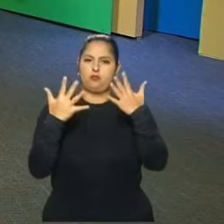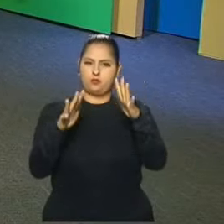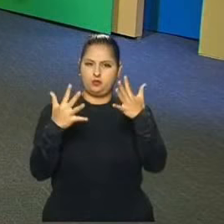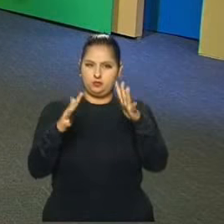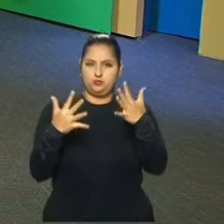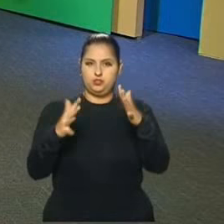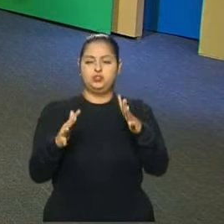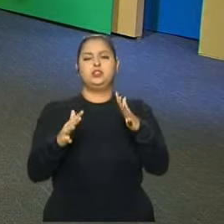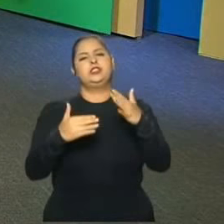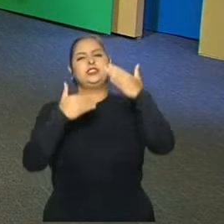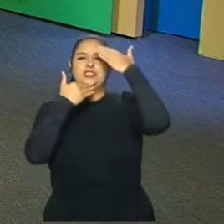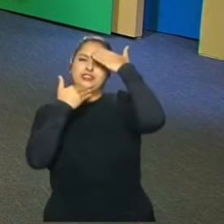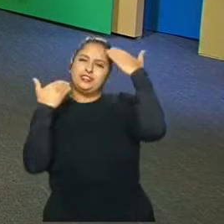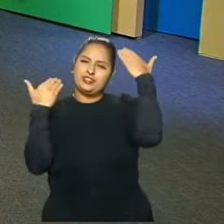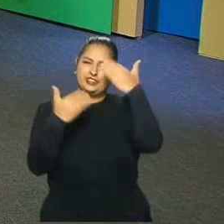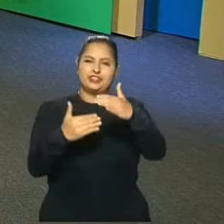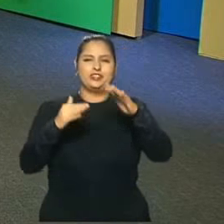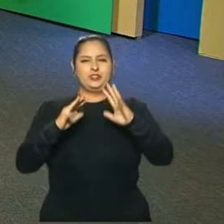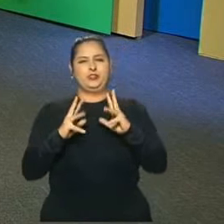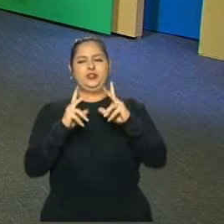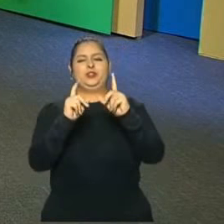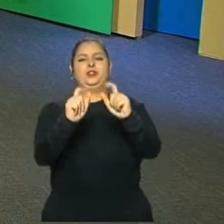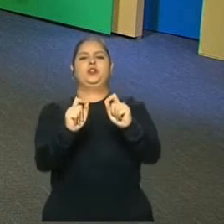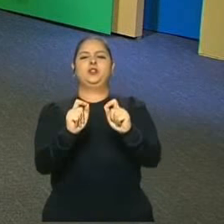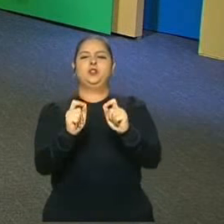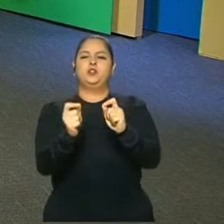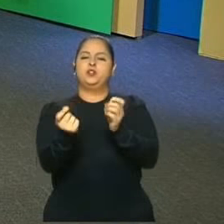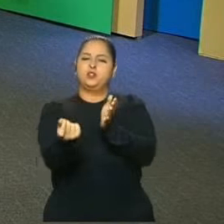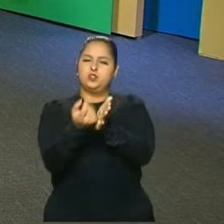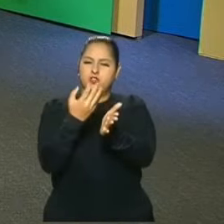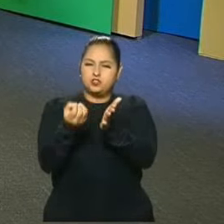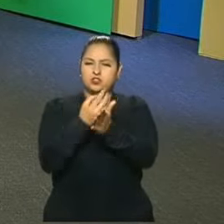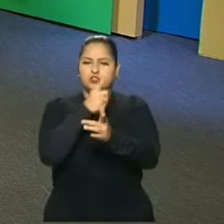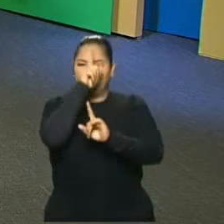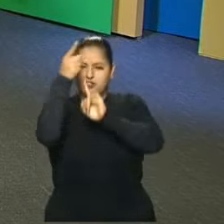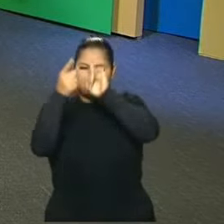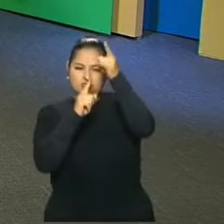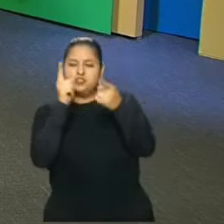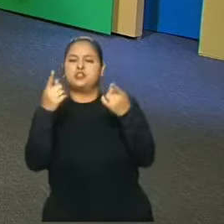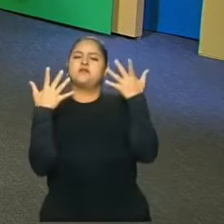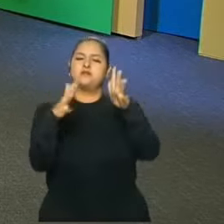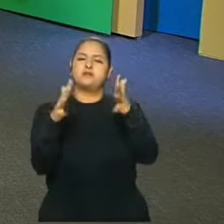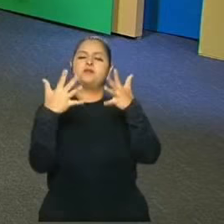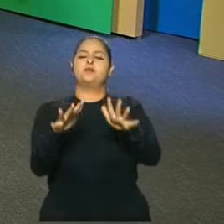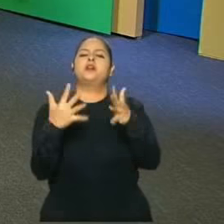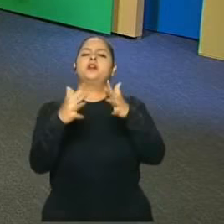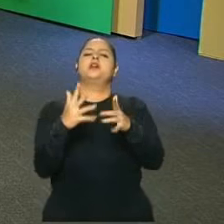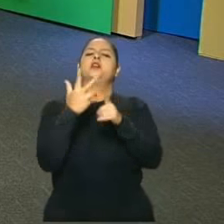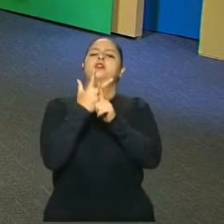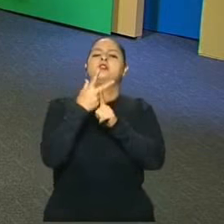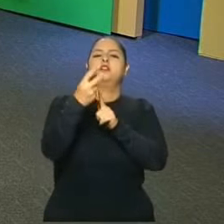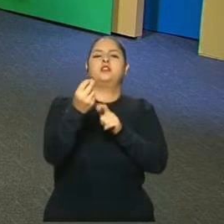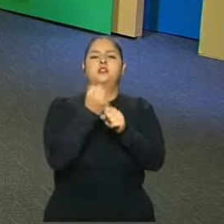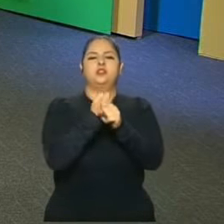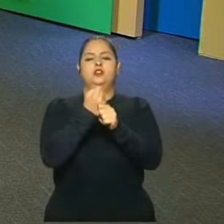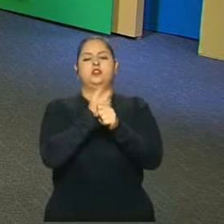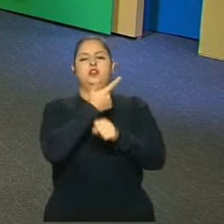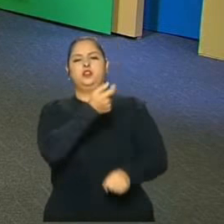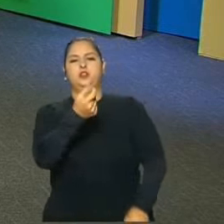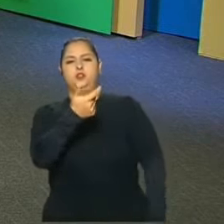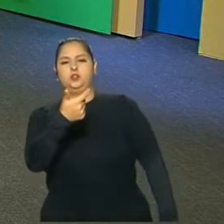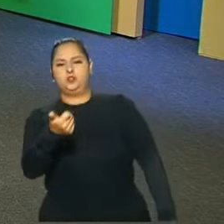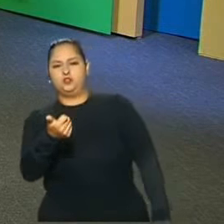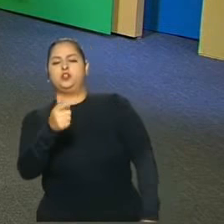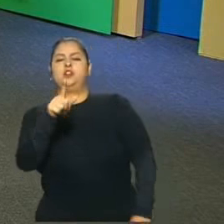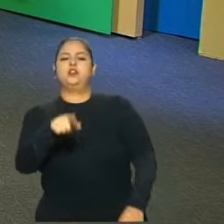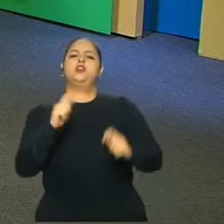Beleza. Bom, agradecemos então a todos que nos enviaram suas criações. Parabéns aos vencedores da edição de 2021 do Festival de